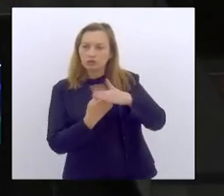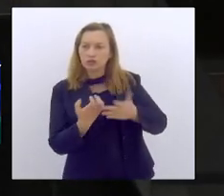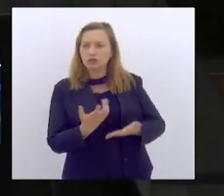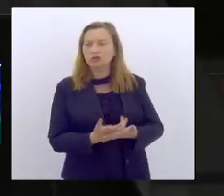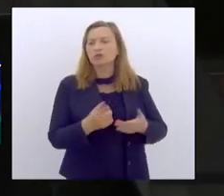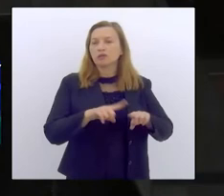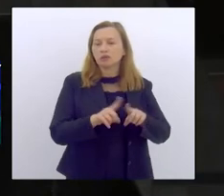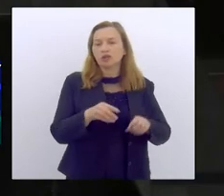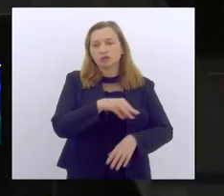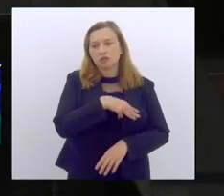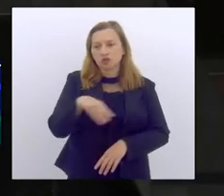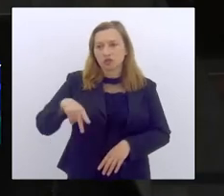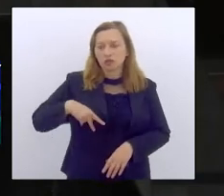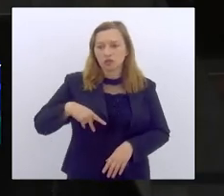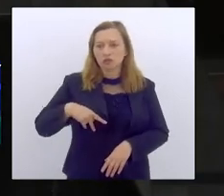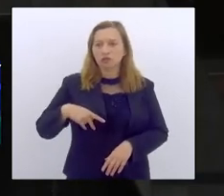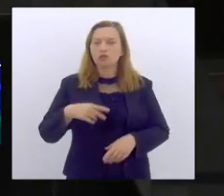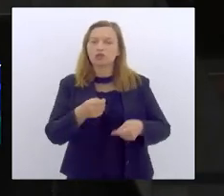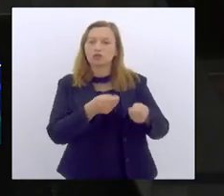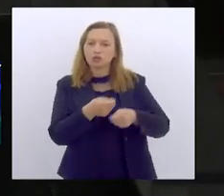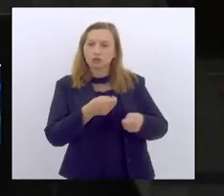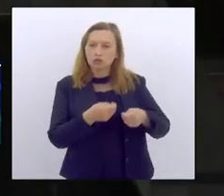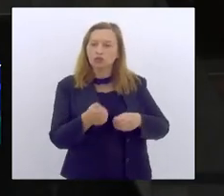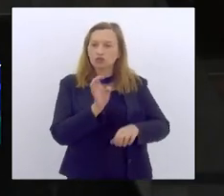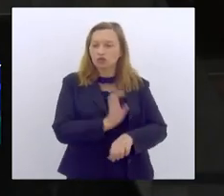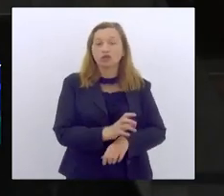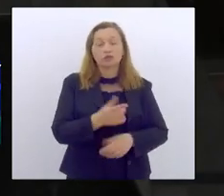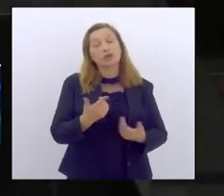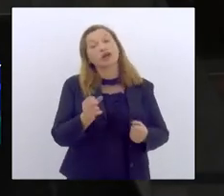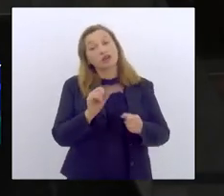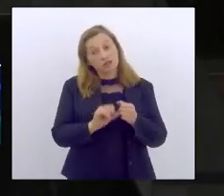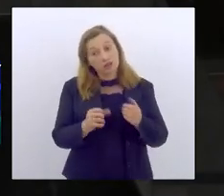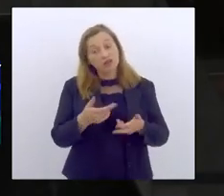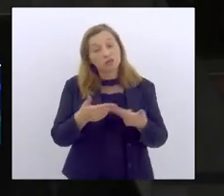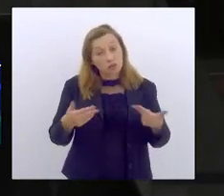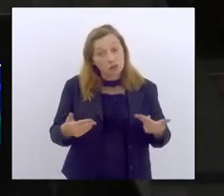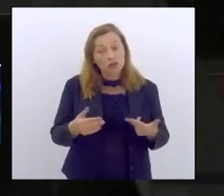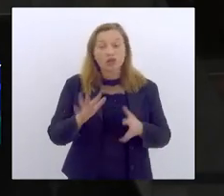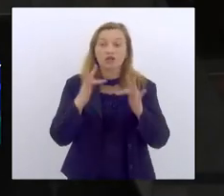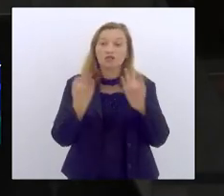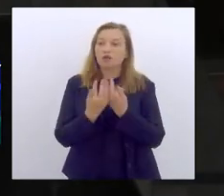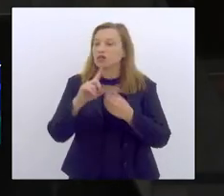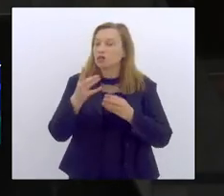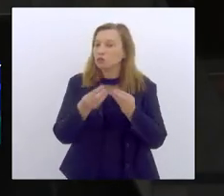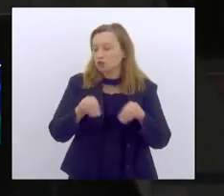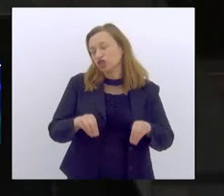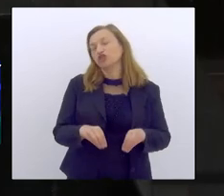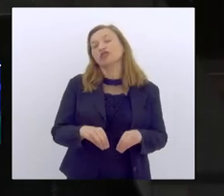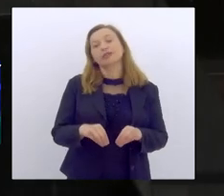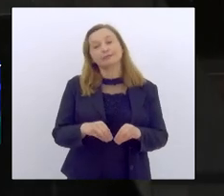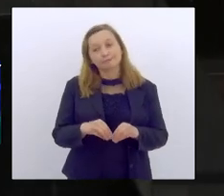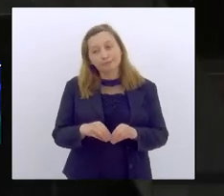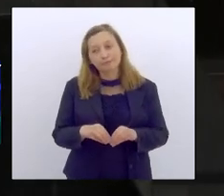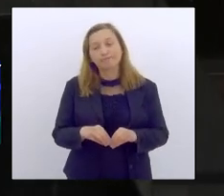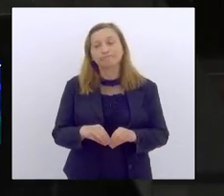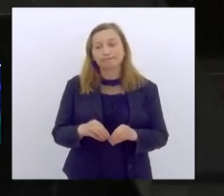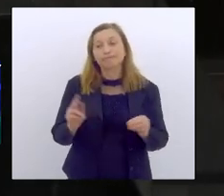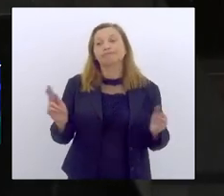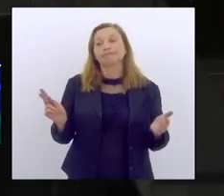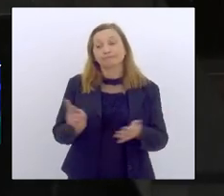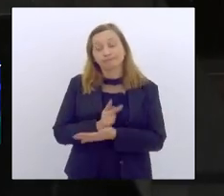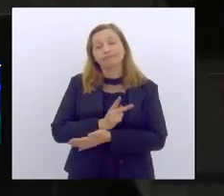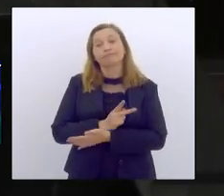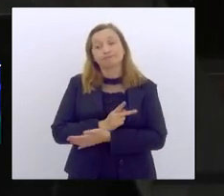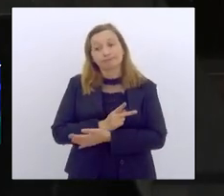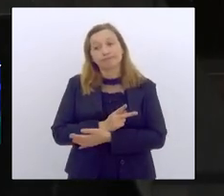mas a sua não Ministério Público acionar forma de controle do estado laico e faça alguma coisa de modo que essas famílias não sejam um trajados como vencendo